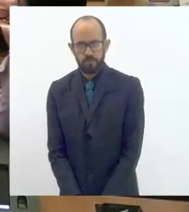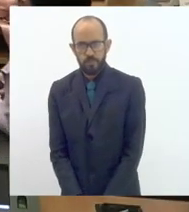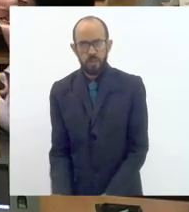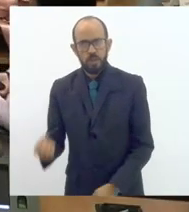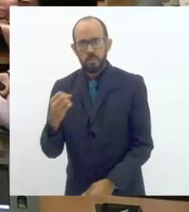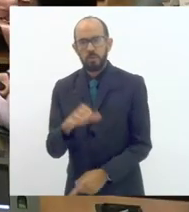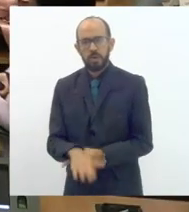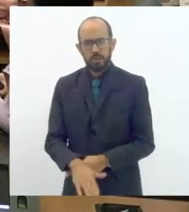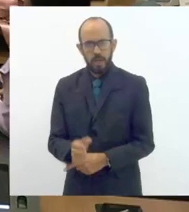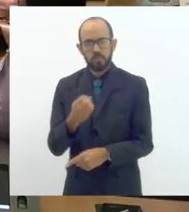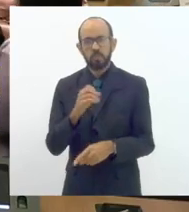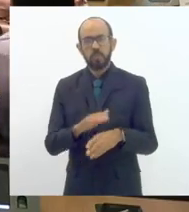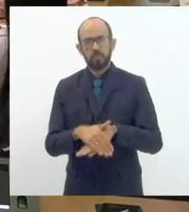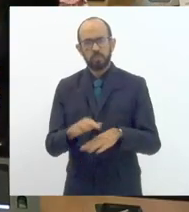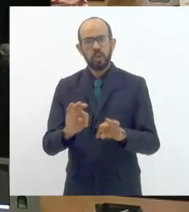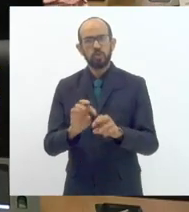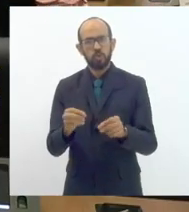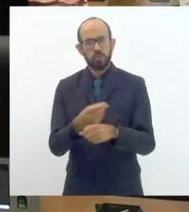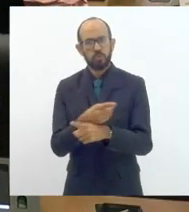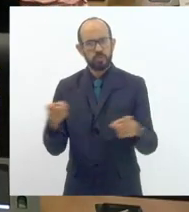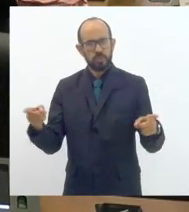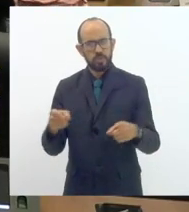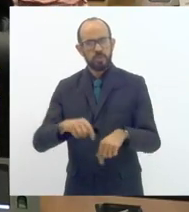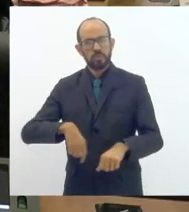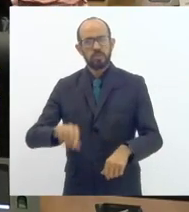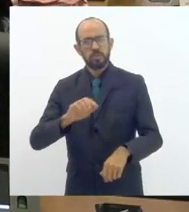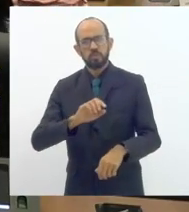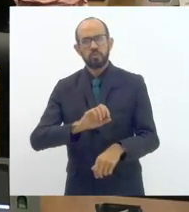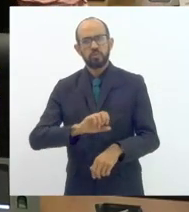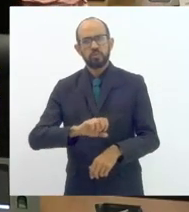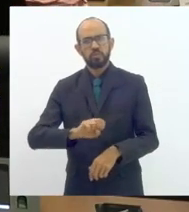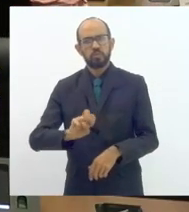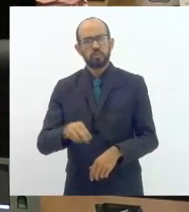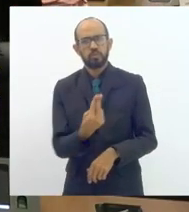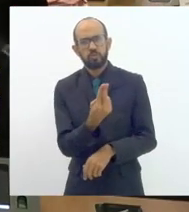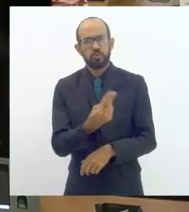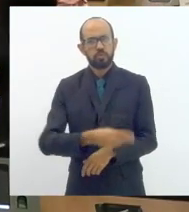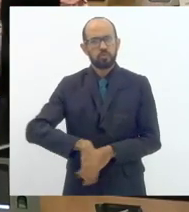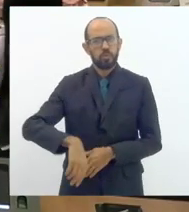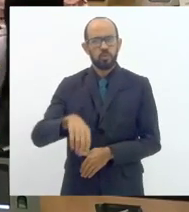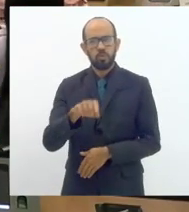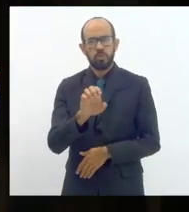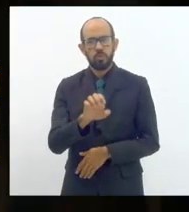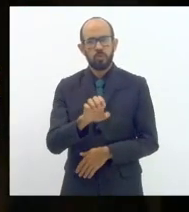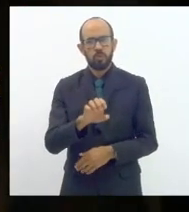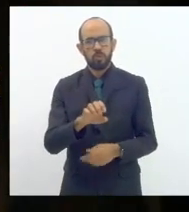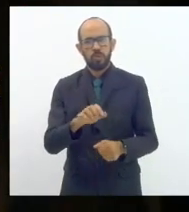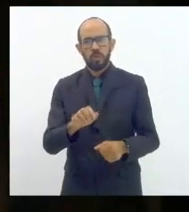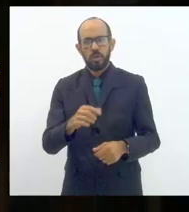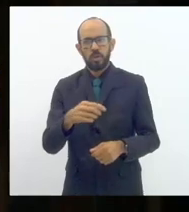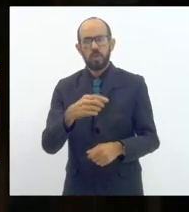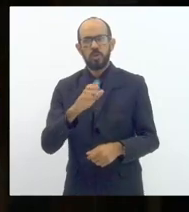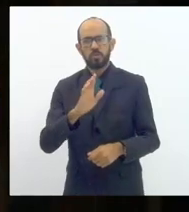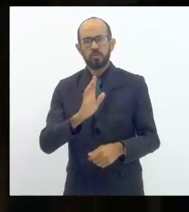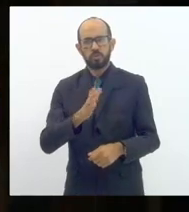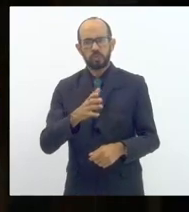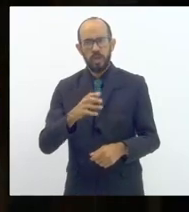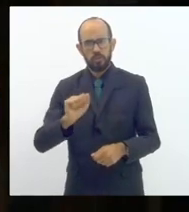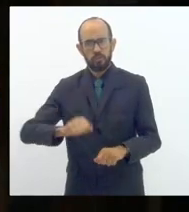Boa tarde, boa noite a todos. Eu sou a Maria Eduarda de Saquarema. Eu fui PJ no ano de 2020, retorno depois de 2 anos